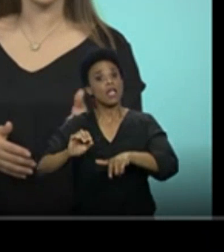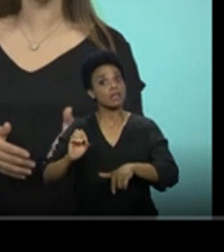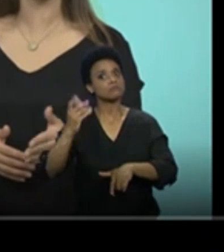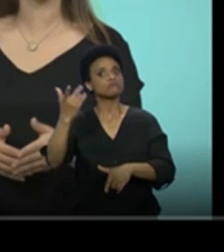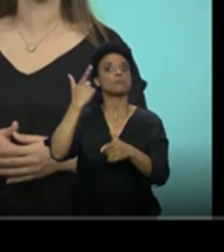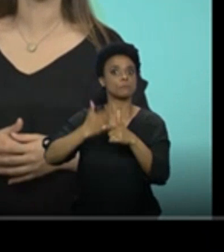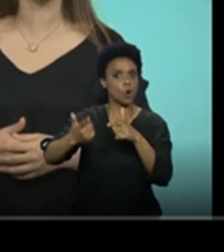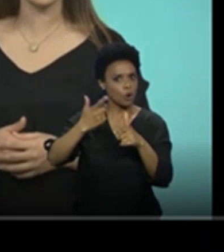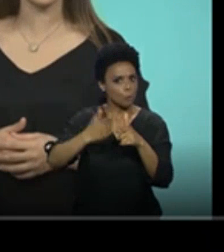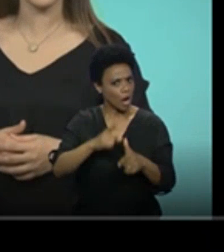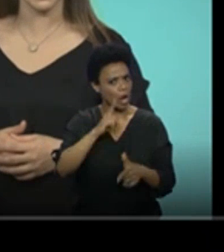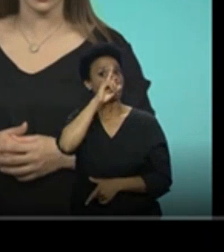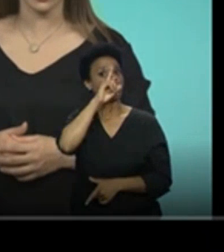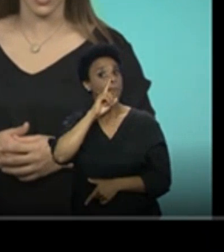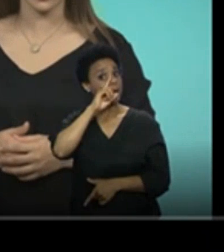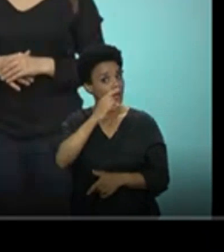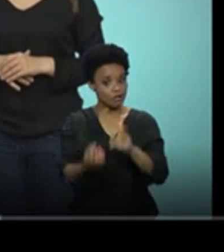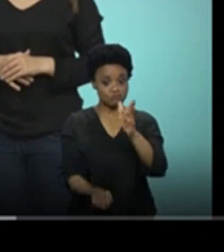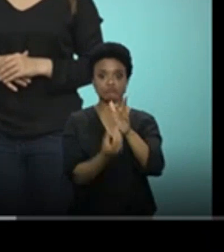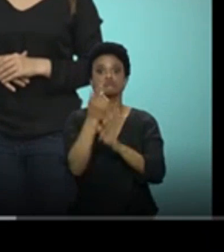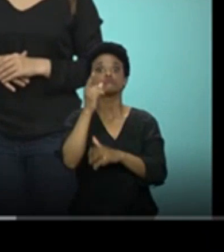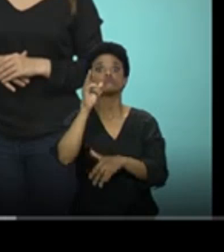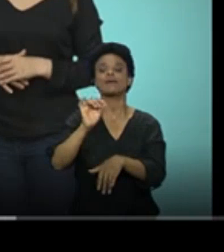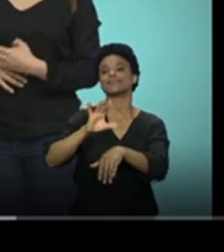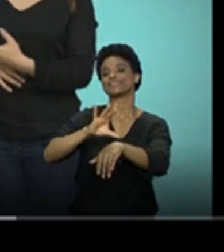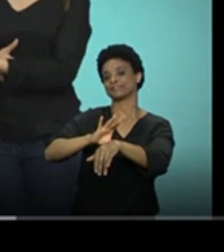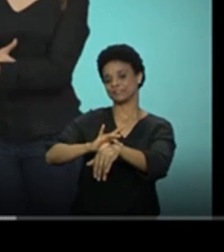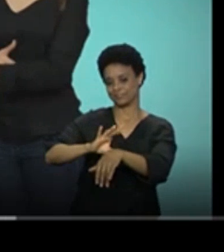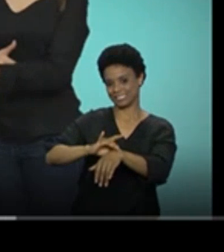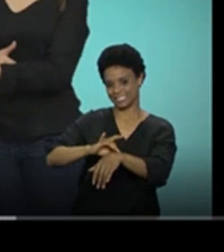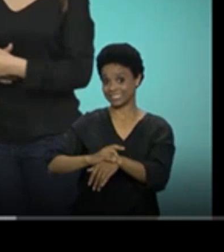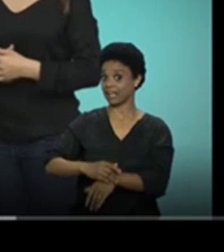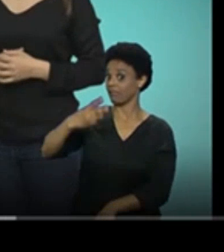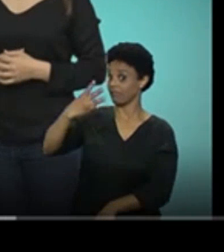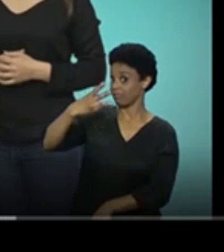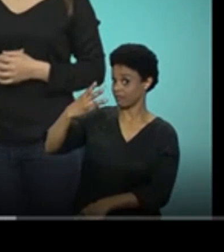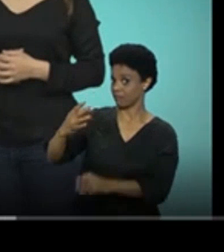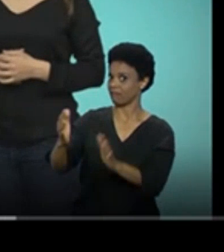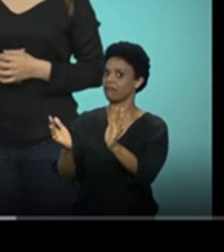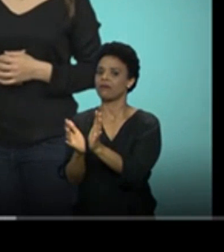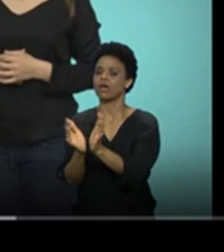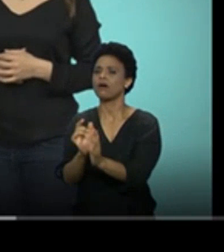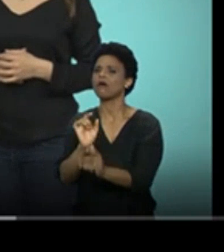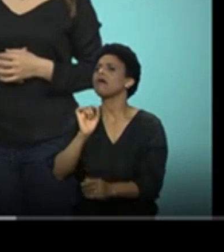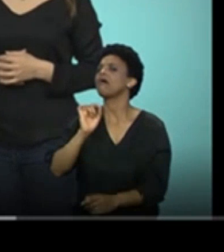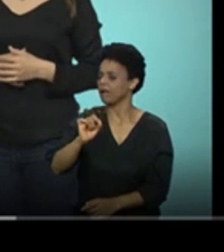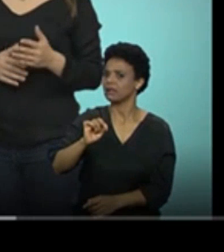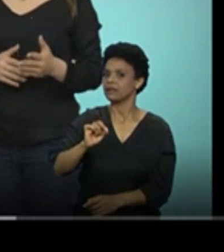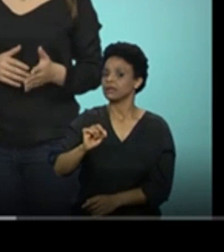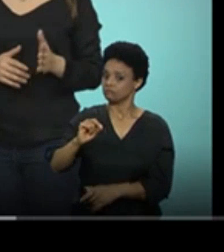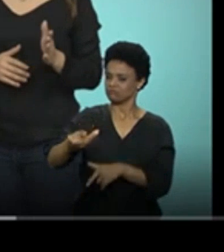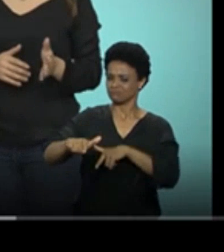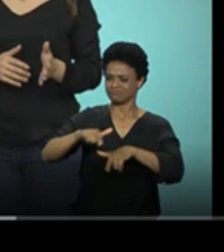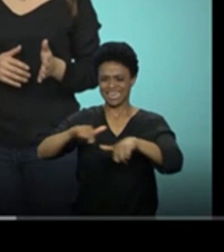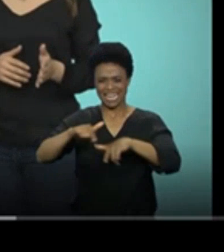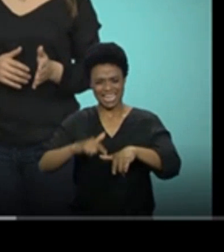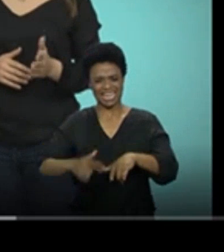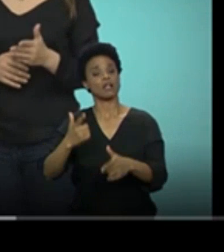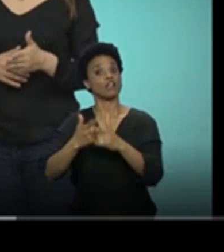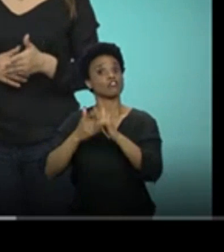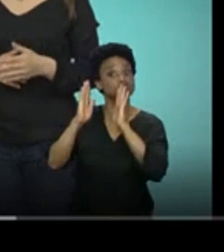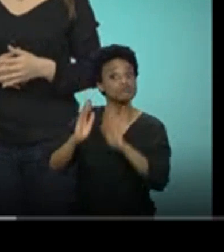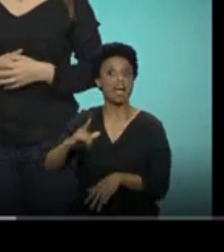de risco que contribui para o surgimento da doença. Já as doenças do grupo 3 são aquelas em que o trabalho desencadeia um distúrbio